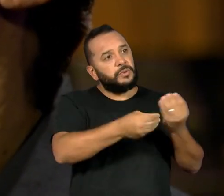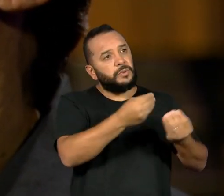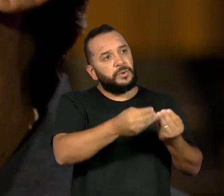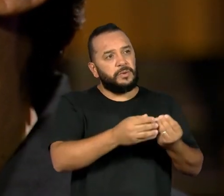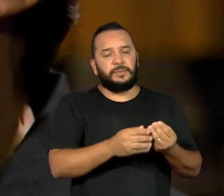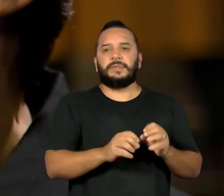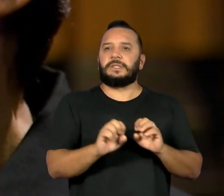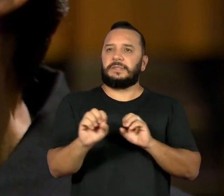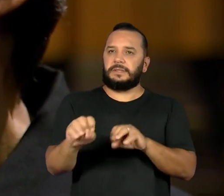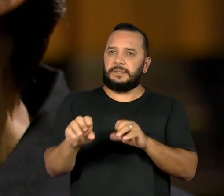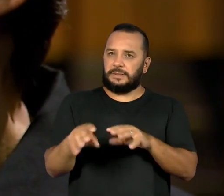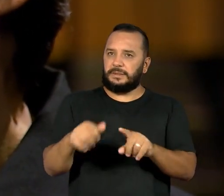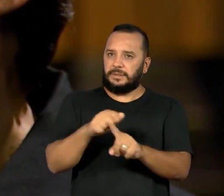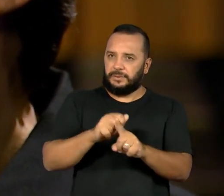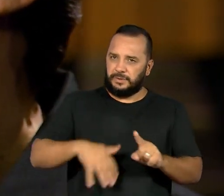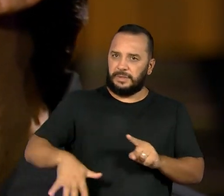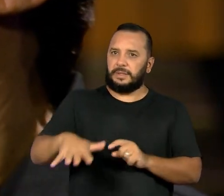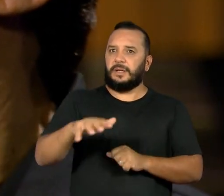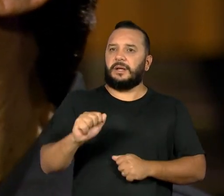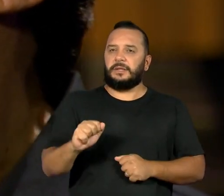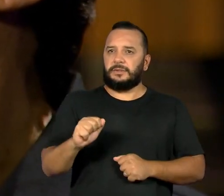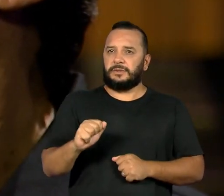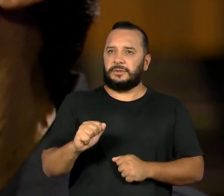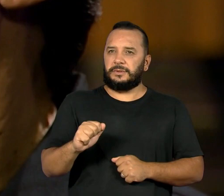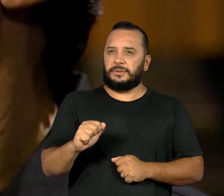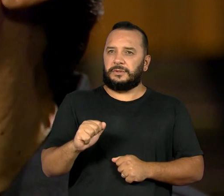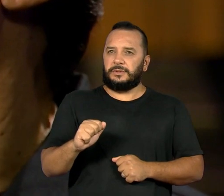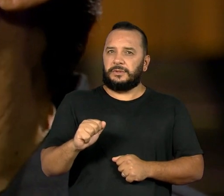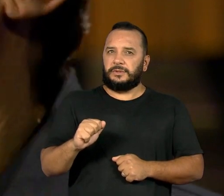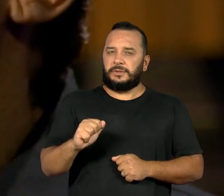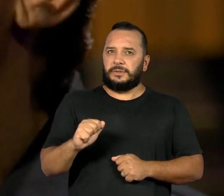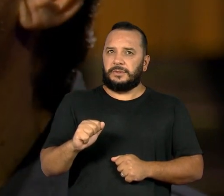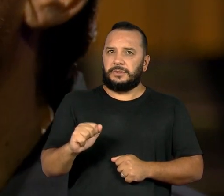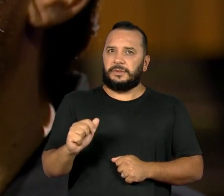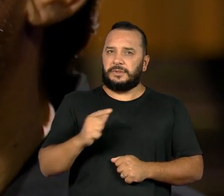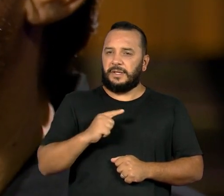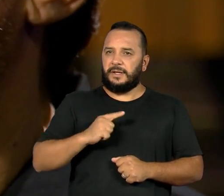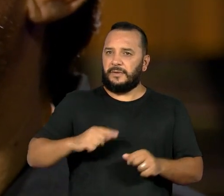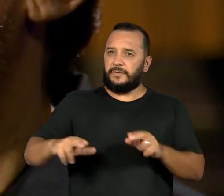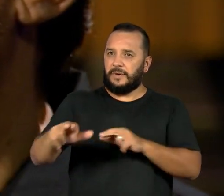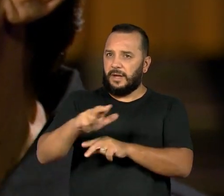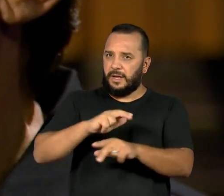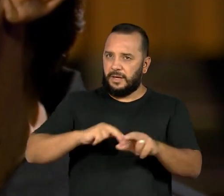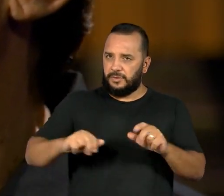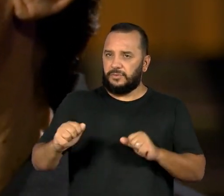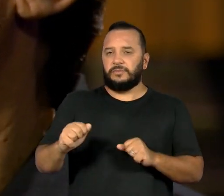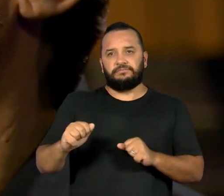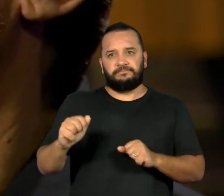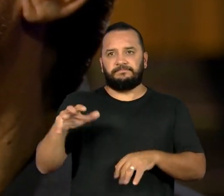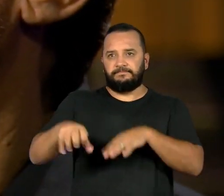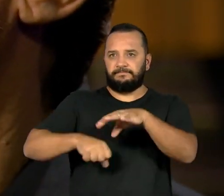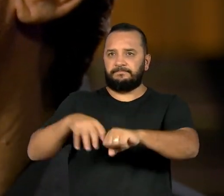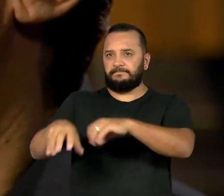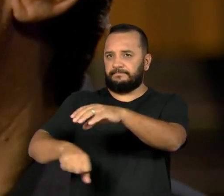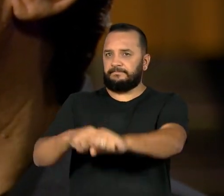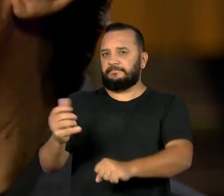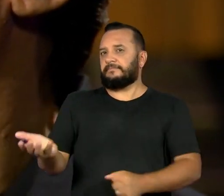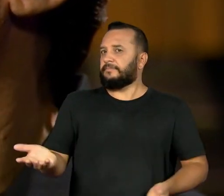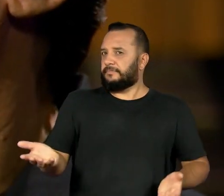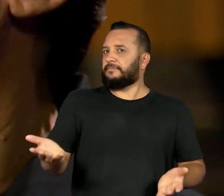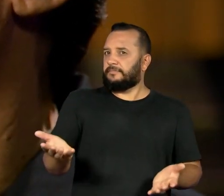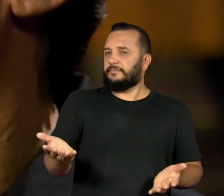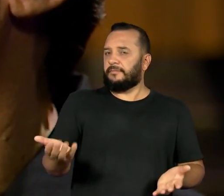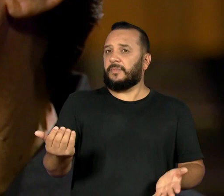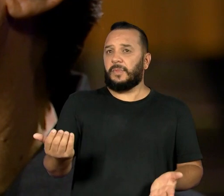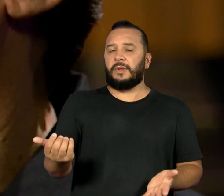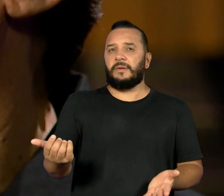a sociedade, né? A gente tem vários ganhos, né? Com essa nova, vamos